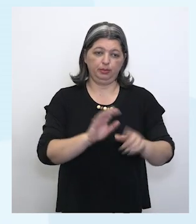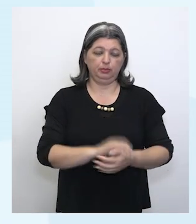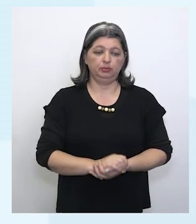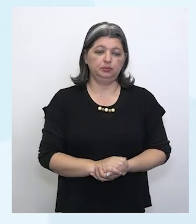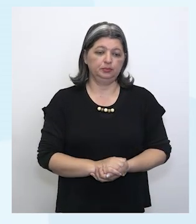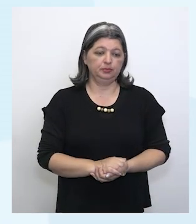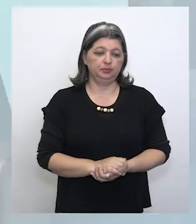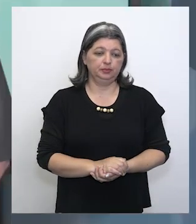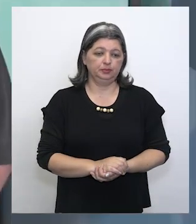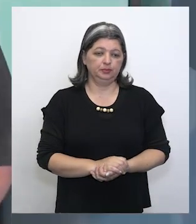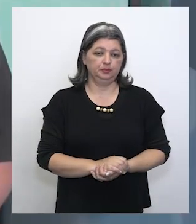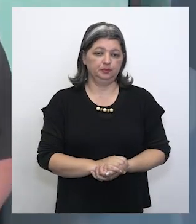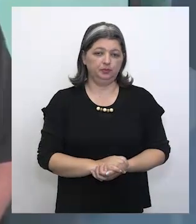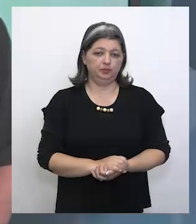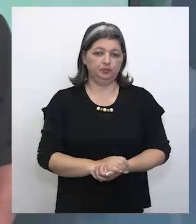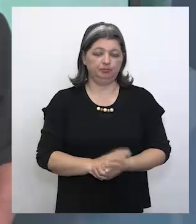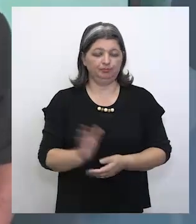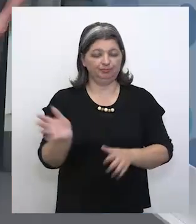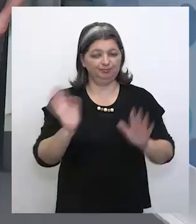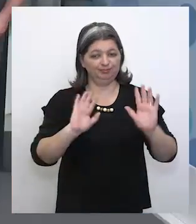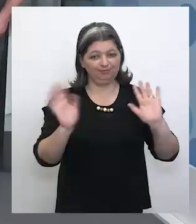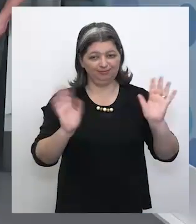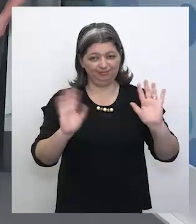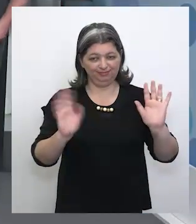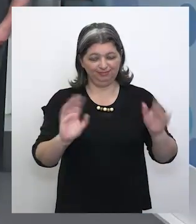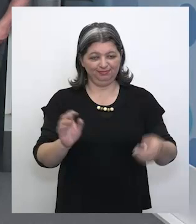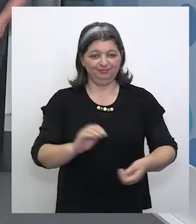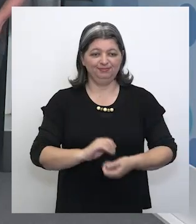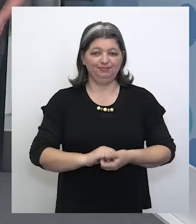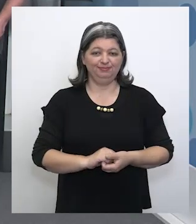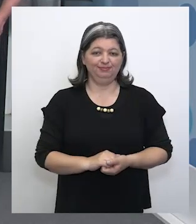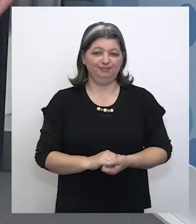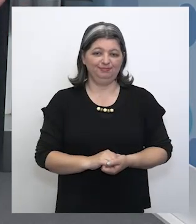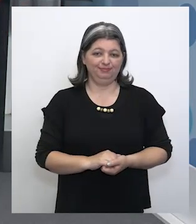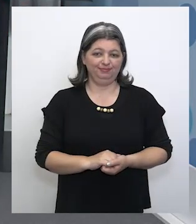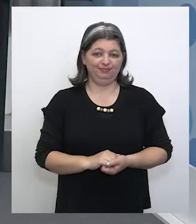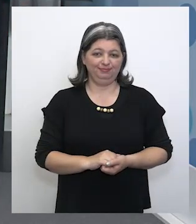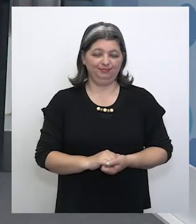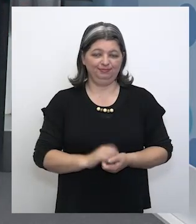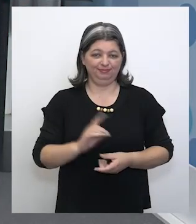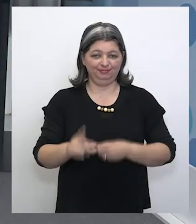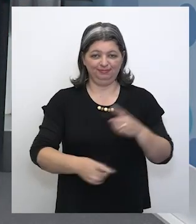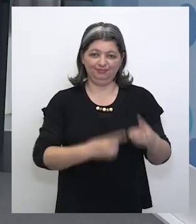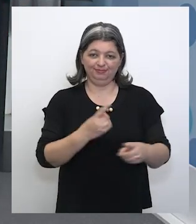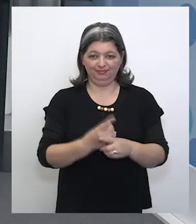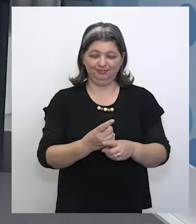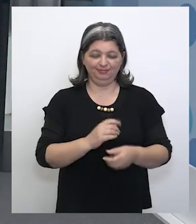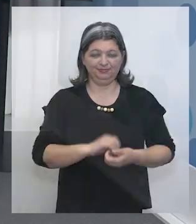and let's say bye. Bye, bye. Bye, everybody. See you Bye, around. bye. Até a próxima. Bye, bye.